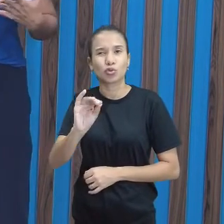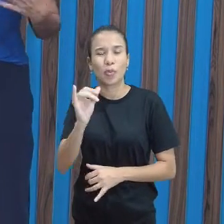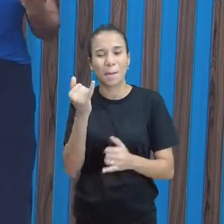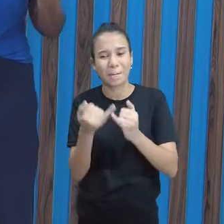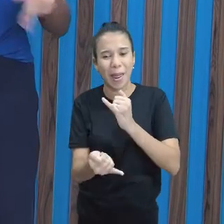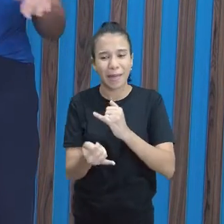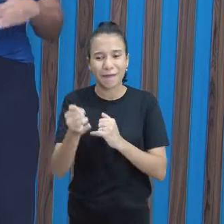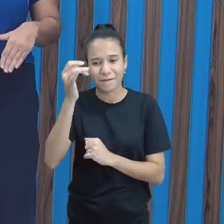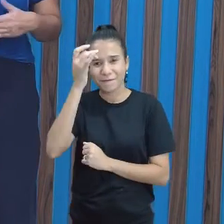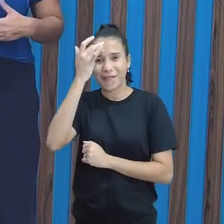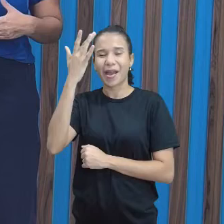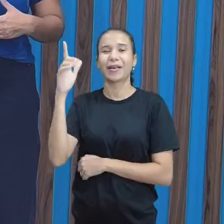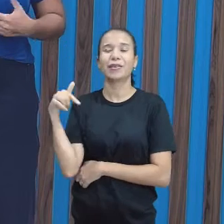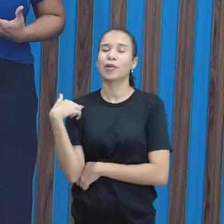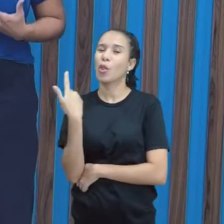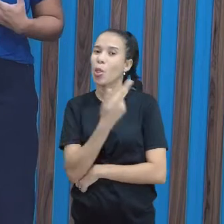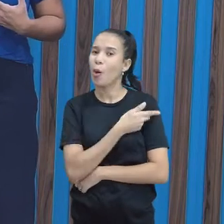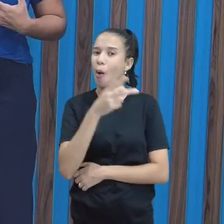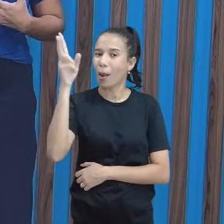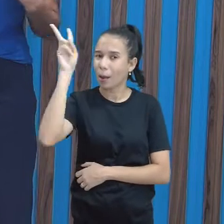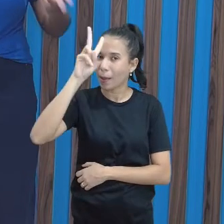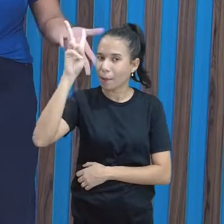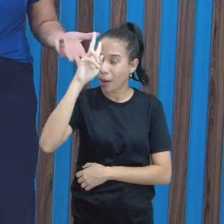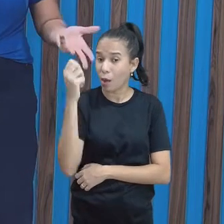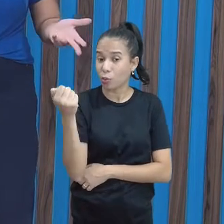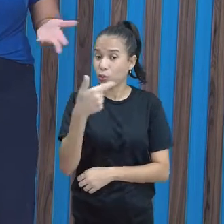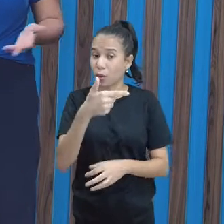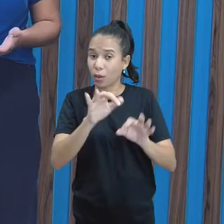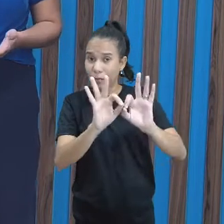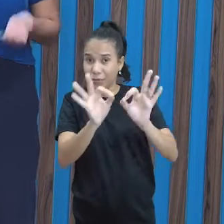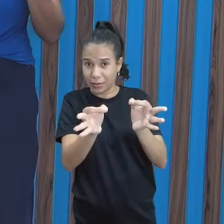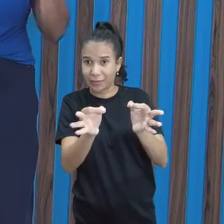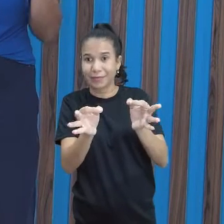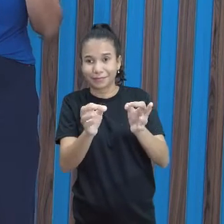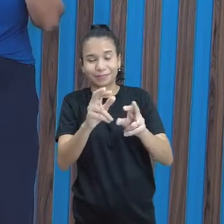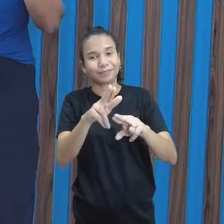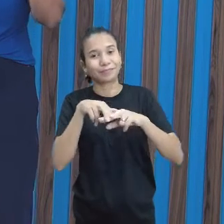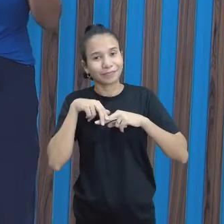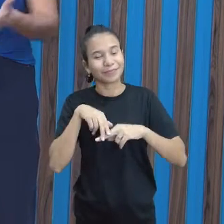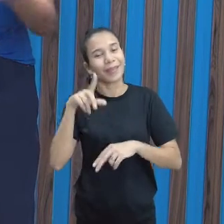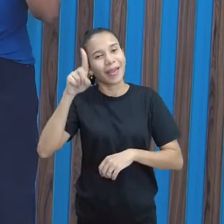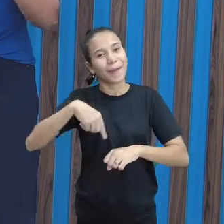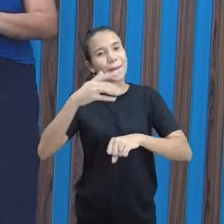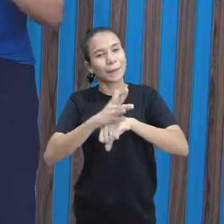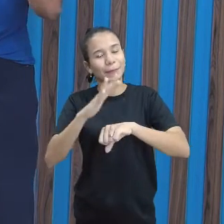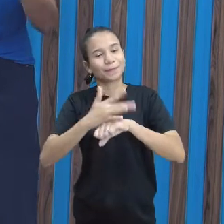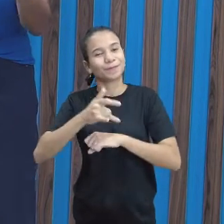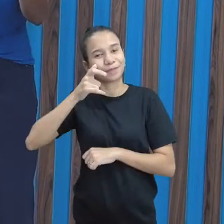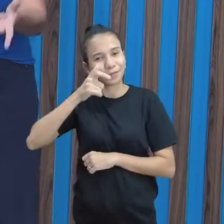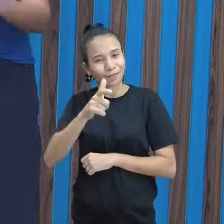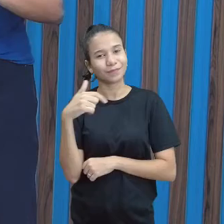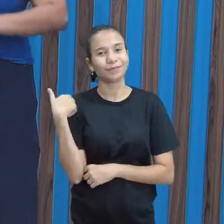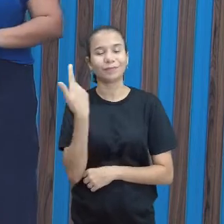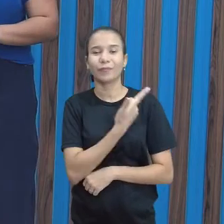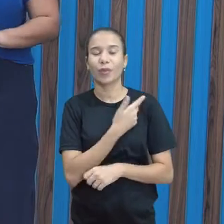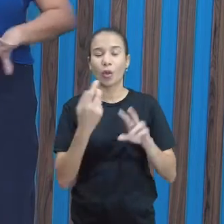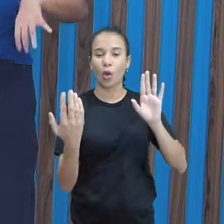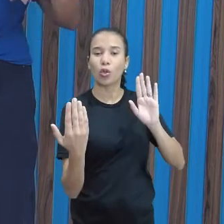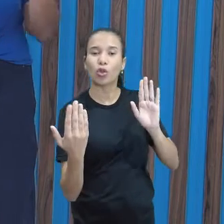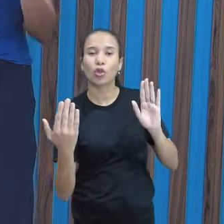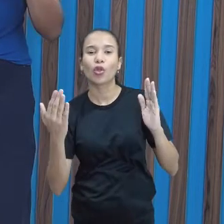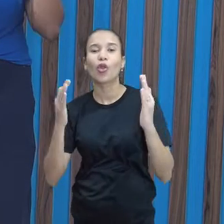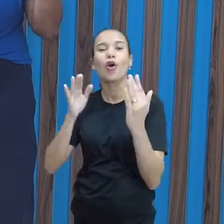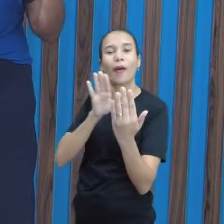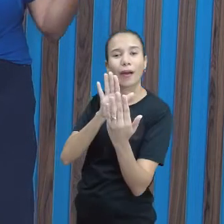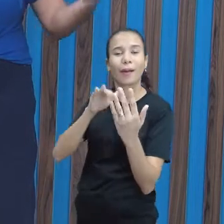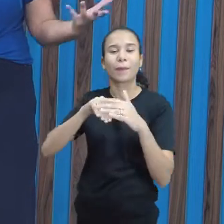fácil da gente lembrar do que as formas simples, tá? Mas é um exercício interessante a gente fazer essas trocas, para a gente